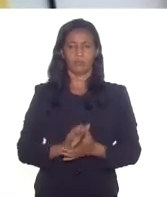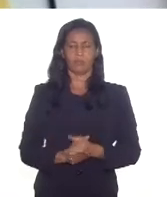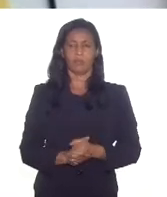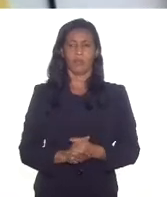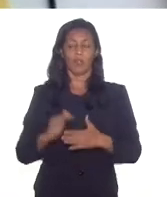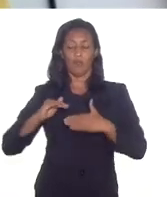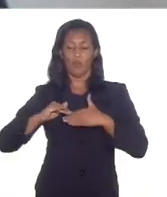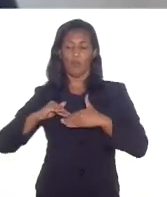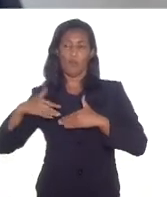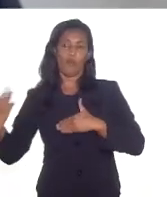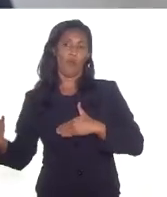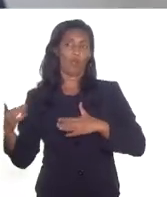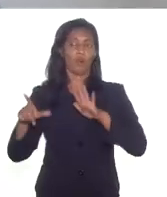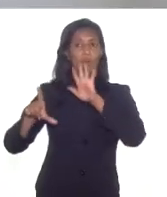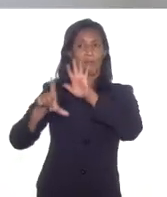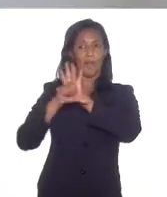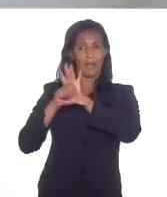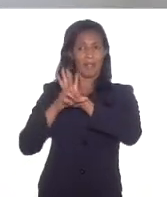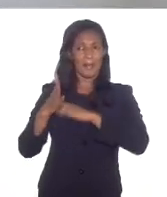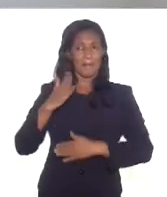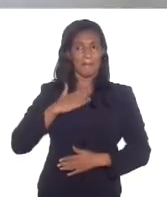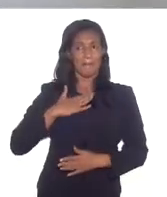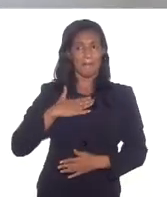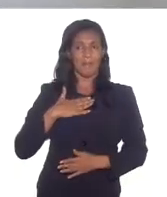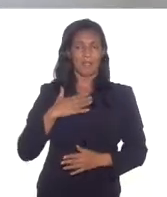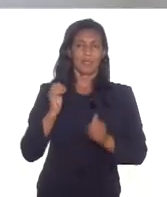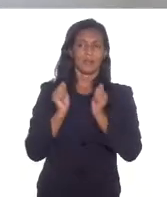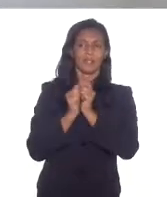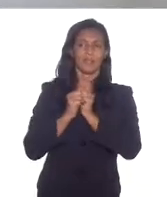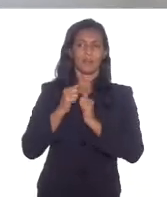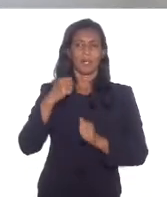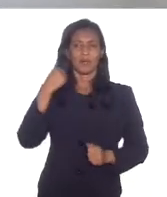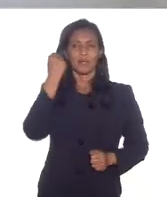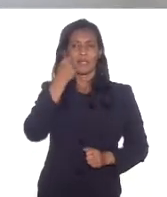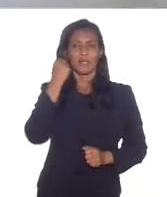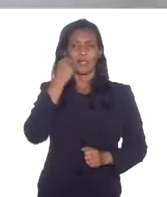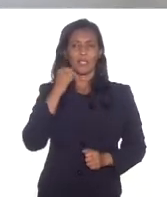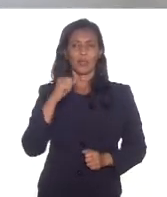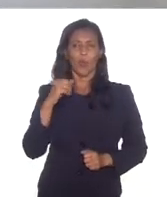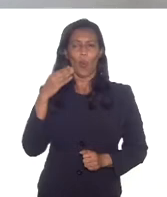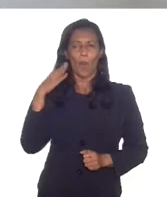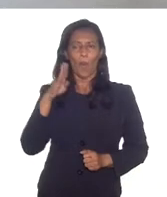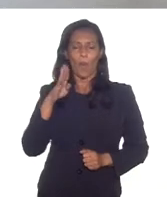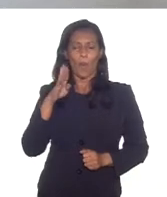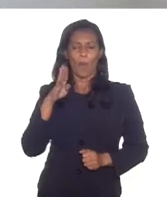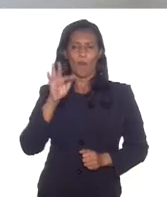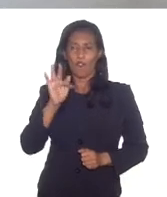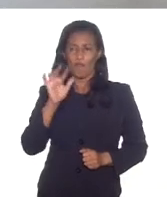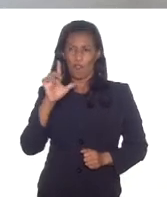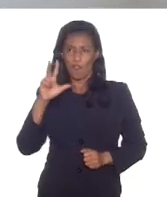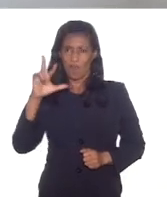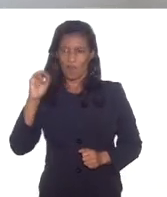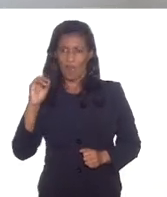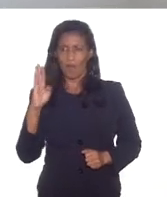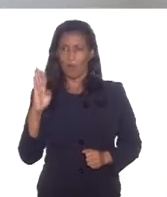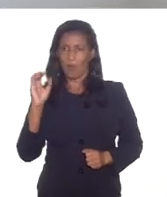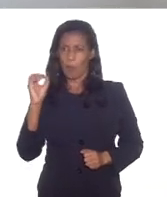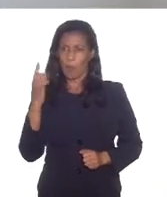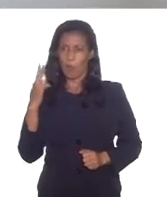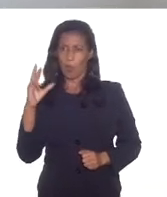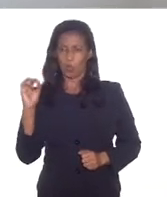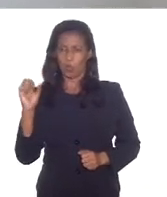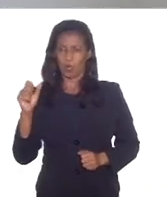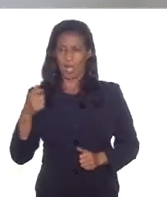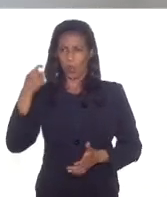fora uma lei de minha autoria do senador Flávio Bolsonaro, que obriga, né,